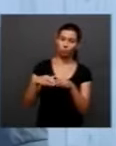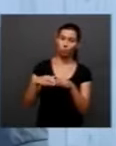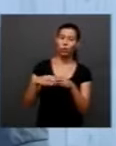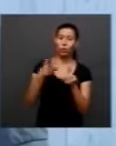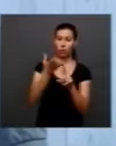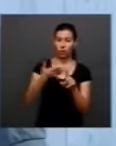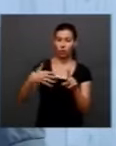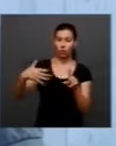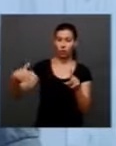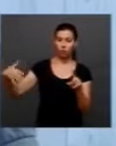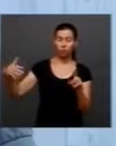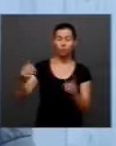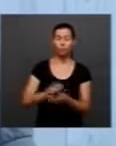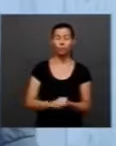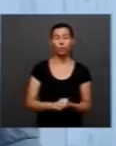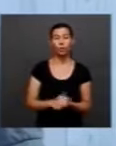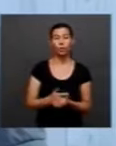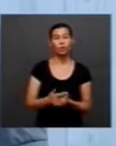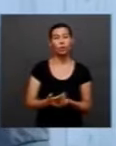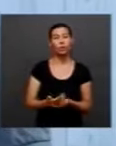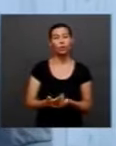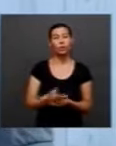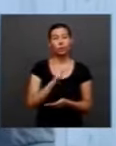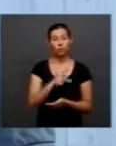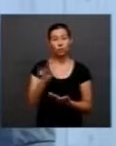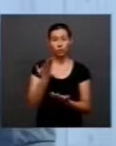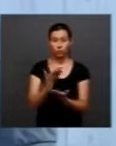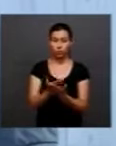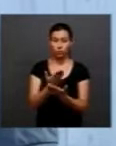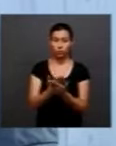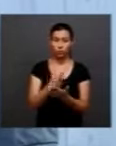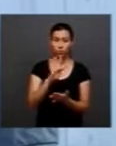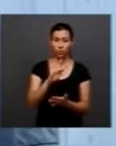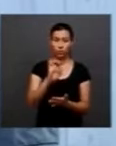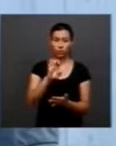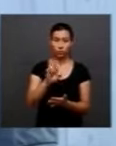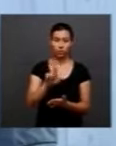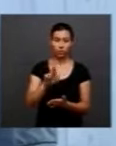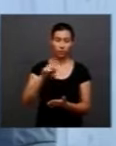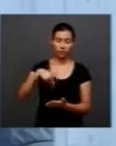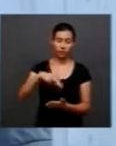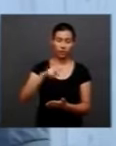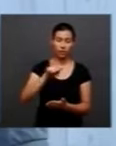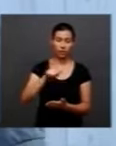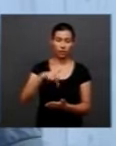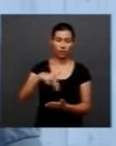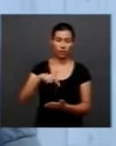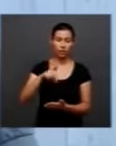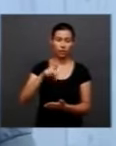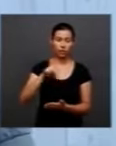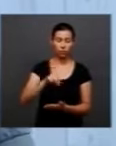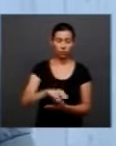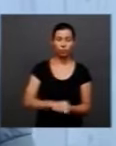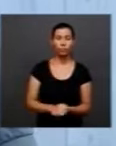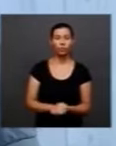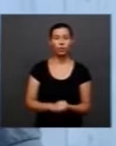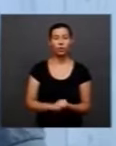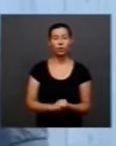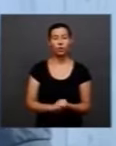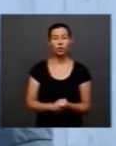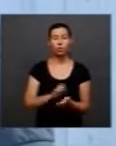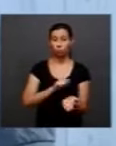recente também, do professor Fernando Silva Teixeira Filho e da professora Karina Rondini, que foi publicado numa revista da USP em 2012,